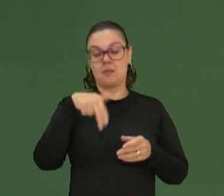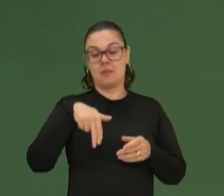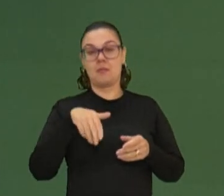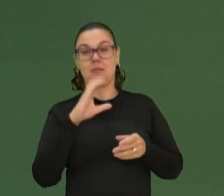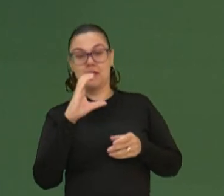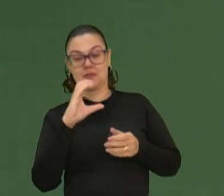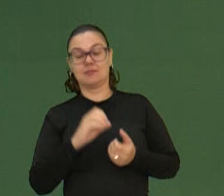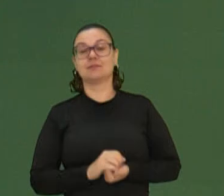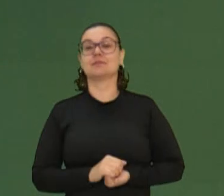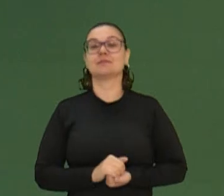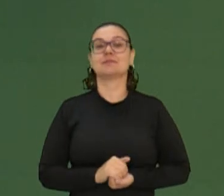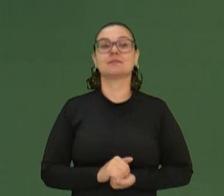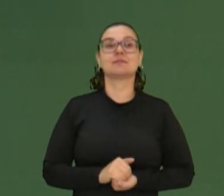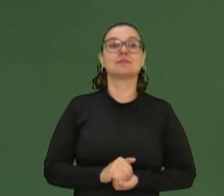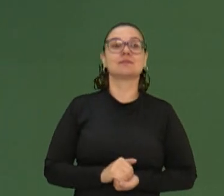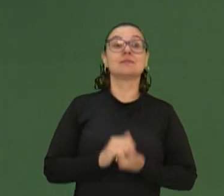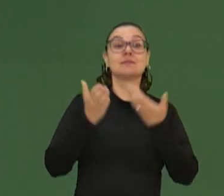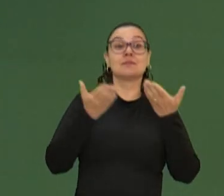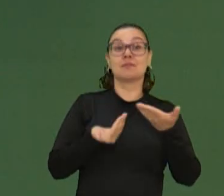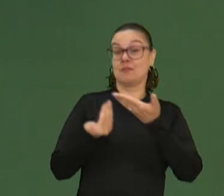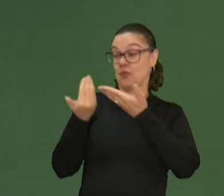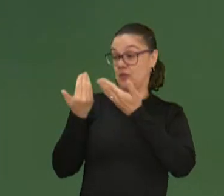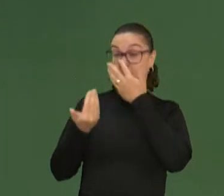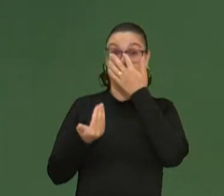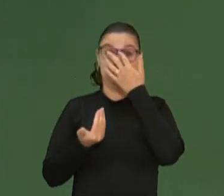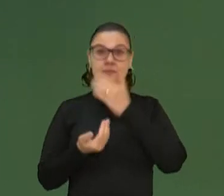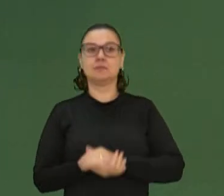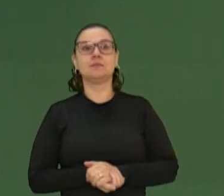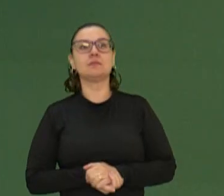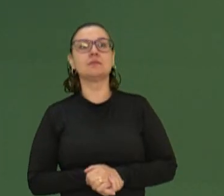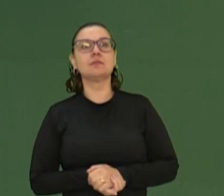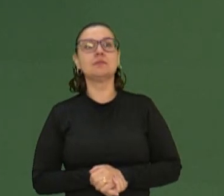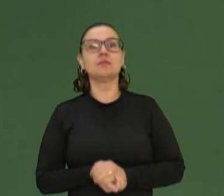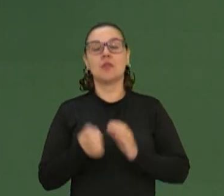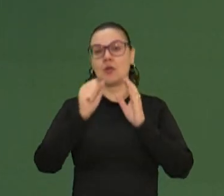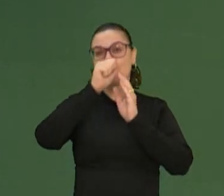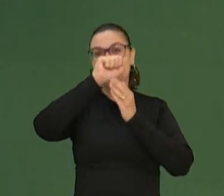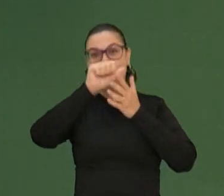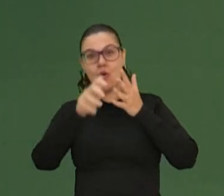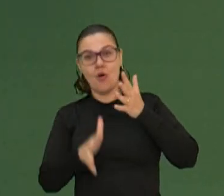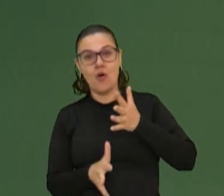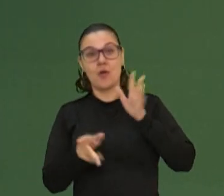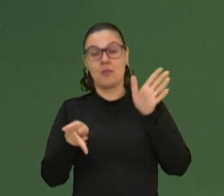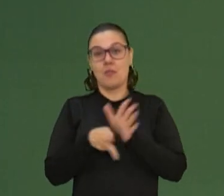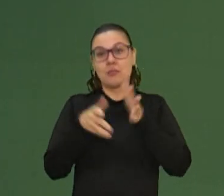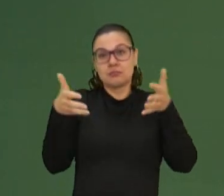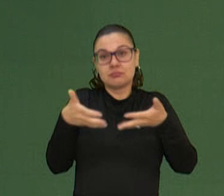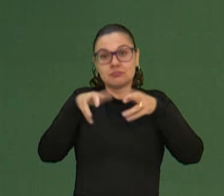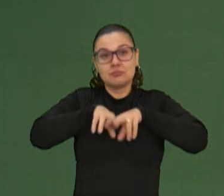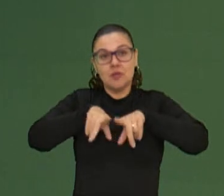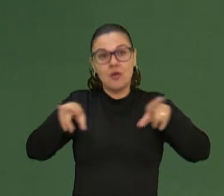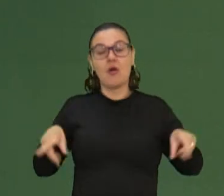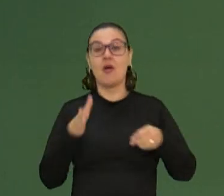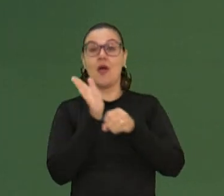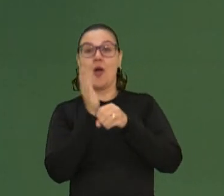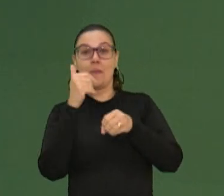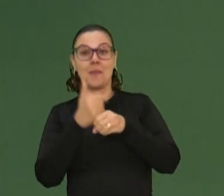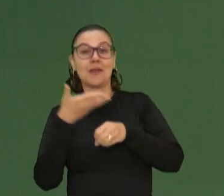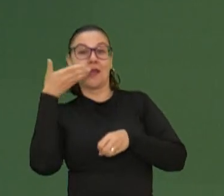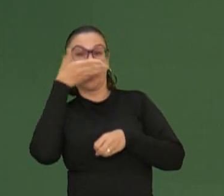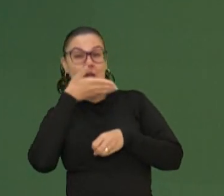chamado punks. Vamos lá. Organologia, os órgãos vegetais, aqui uma batata doce